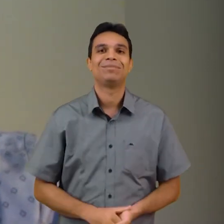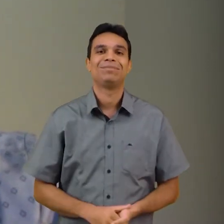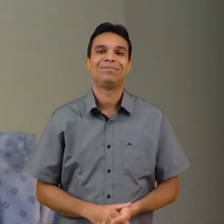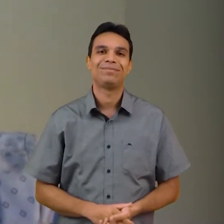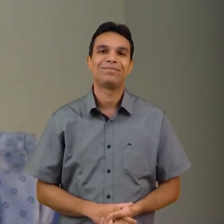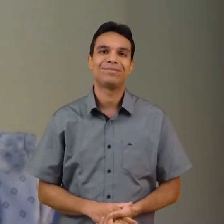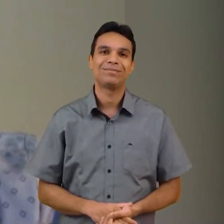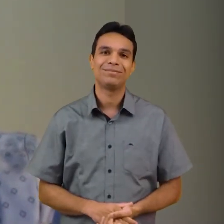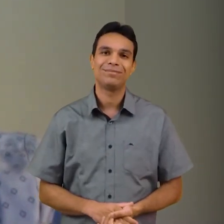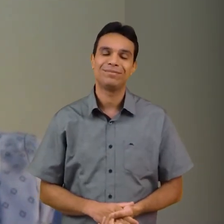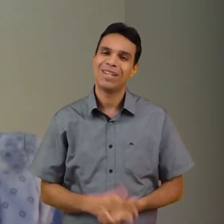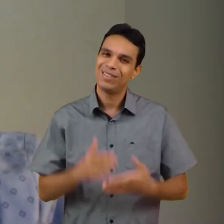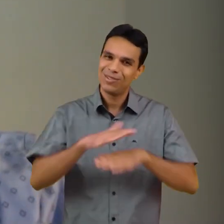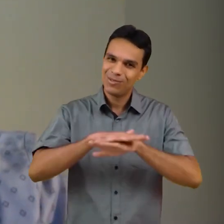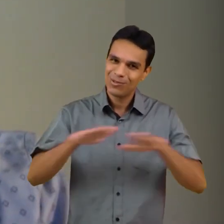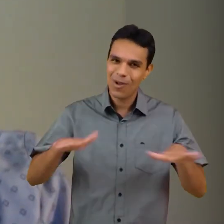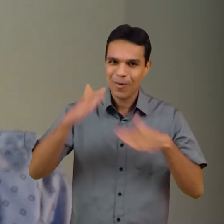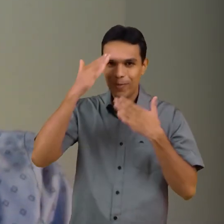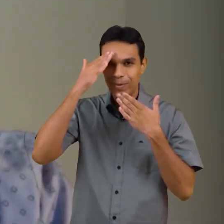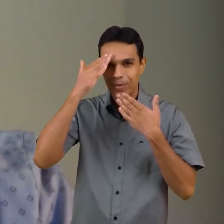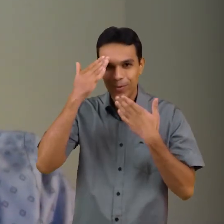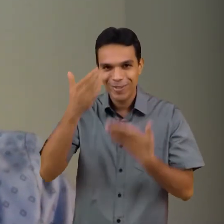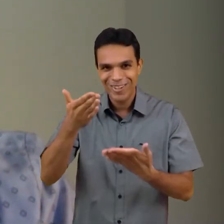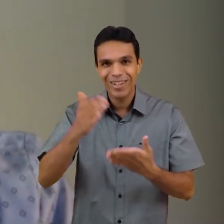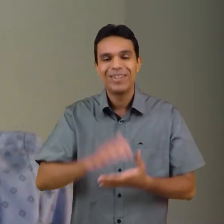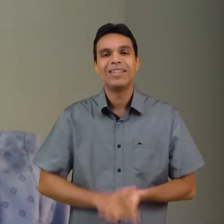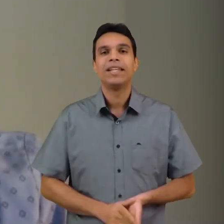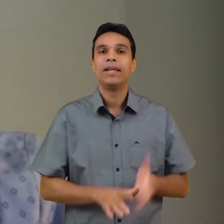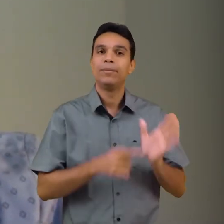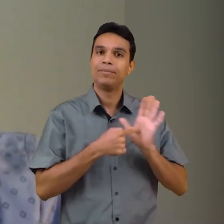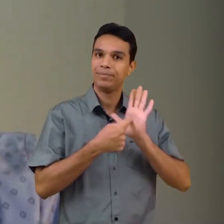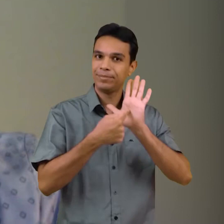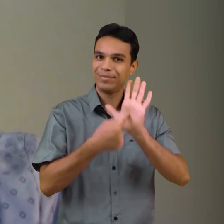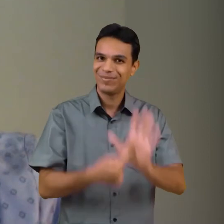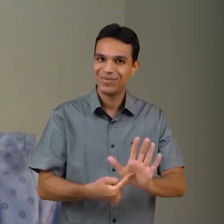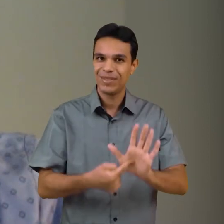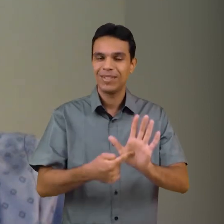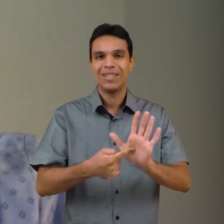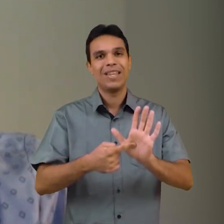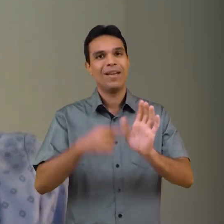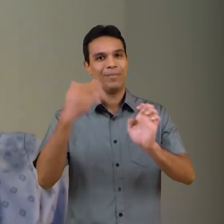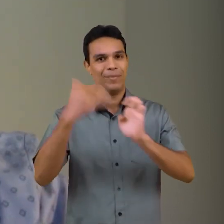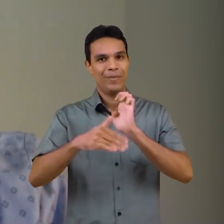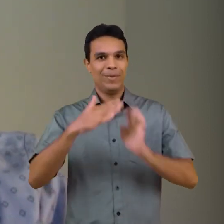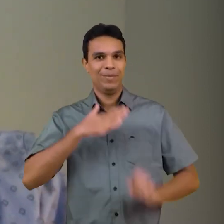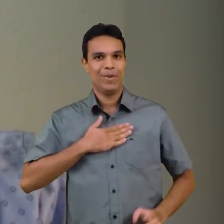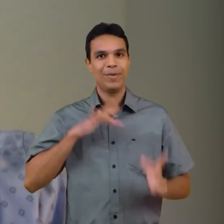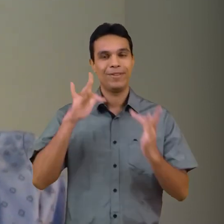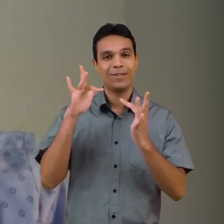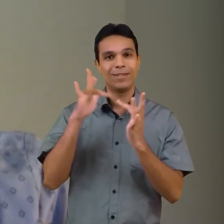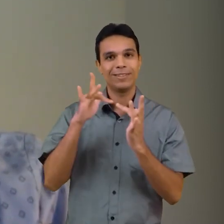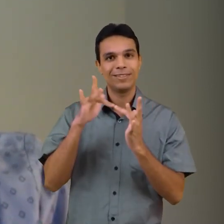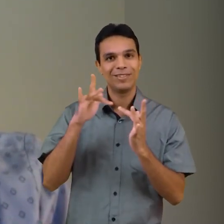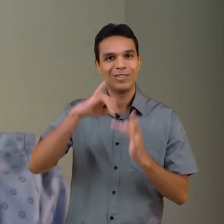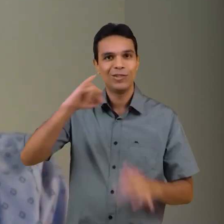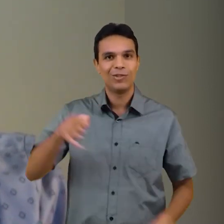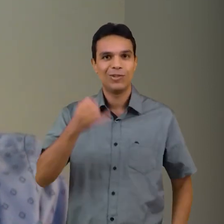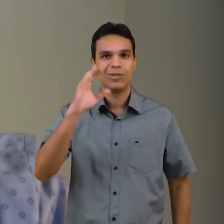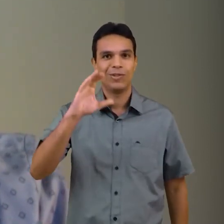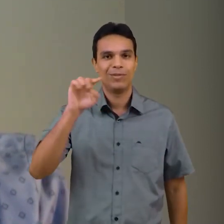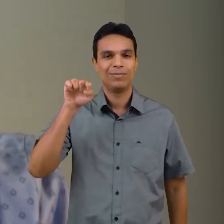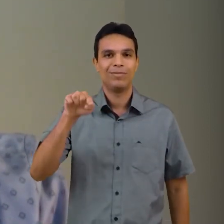tão interessadas, né? E é isso. Bom, obrigado. Queria também deixar aqui meu